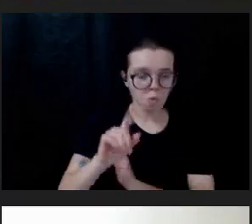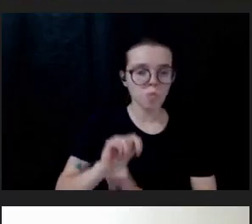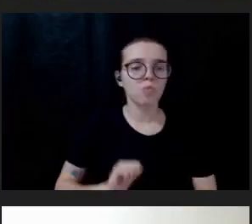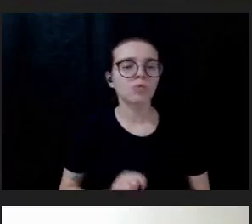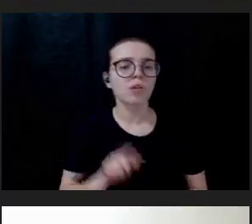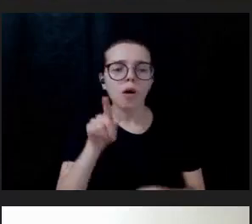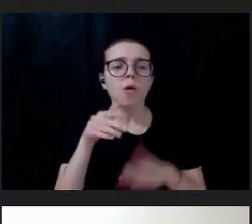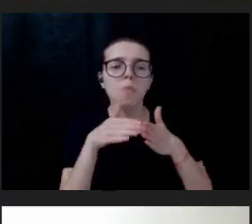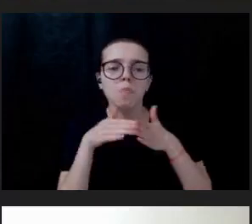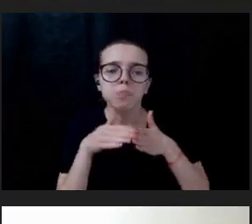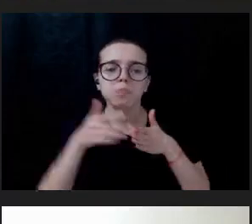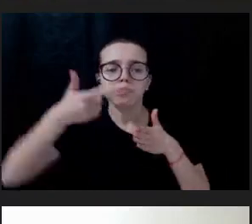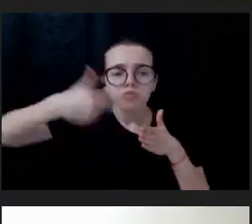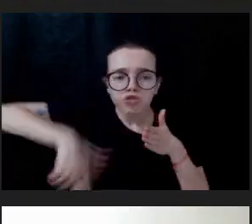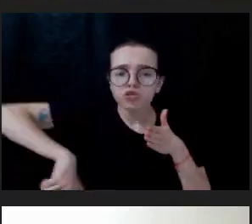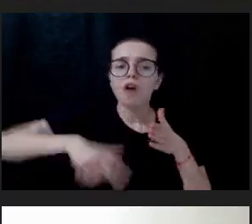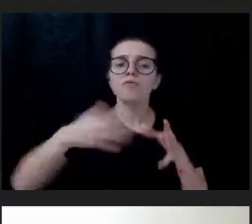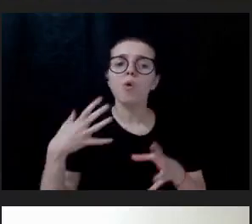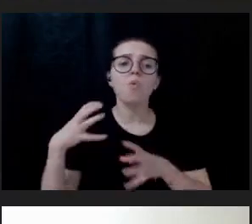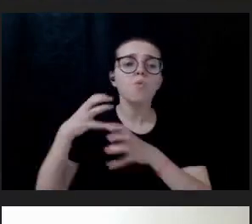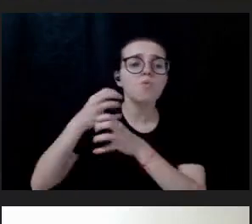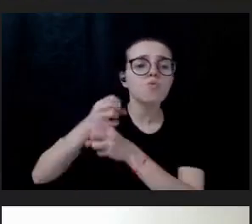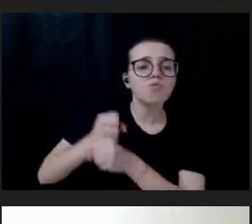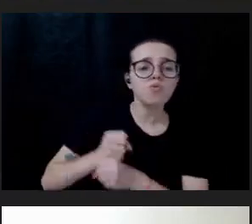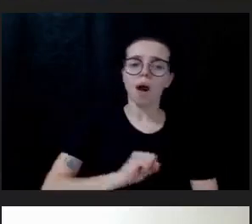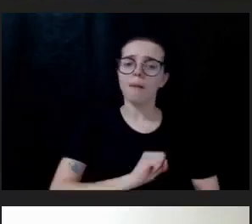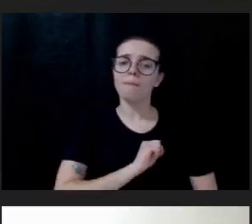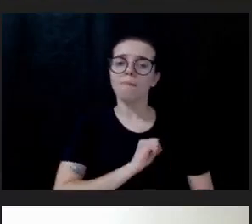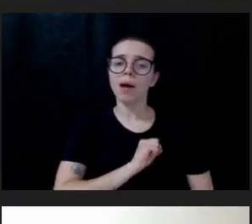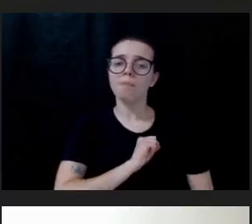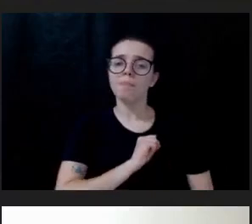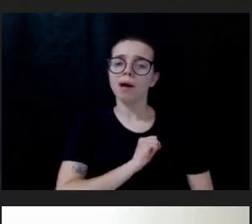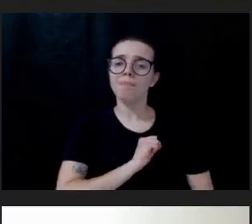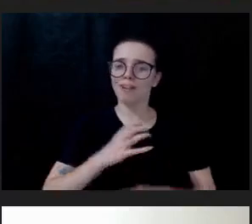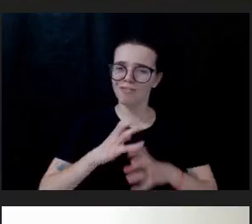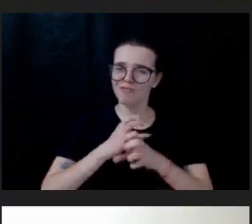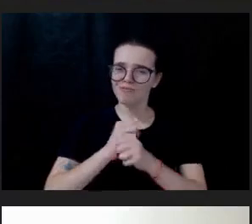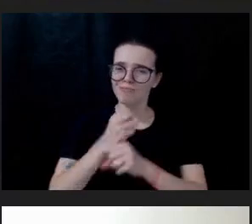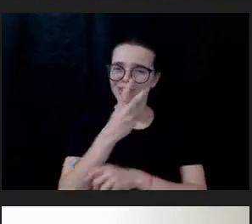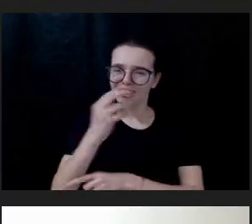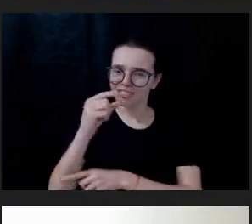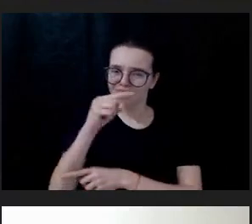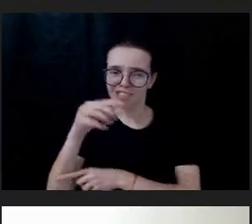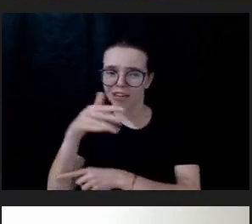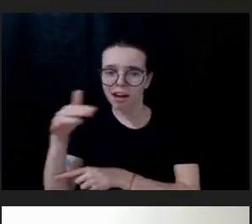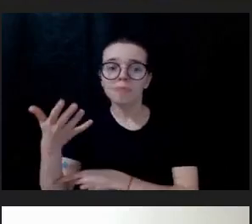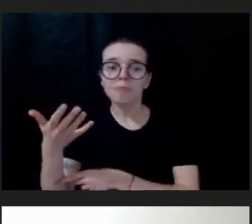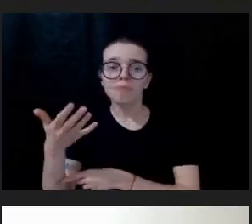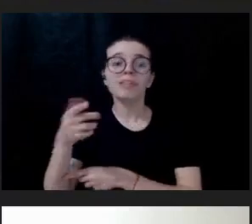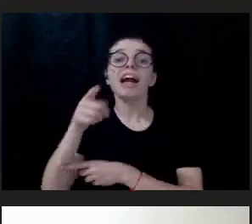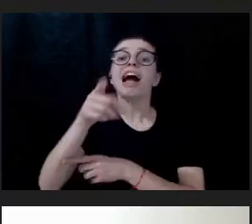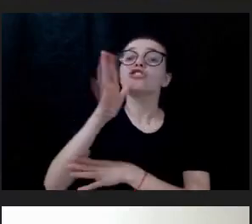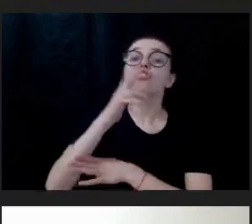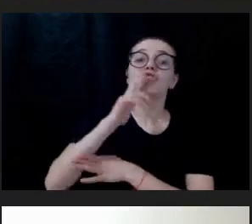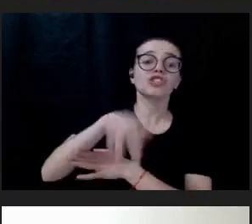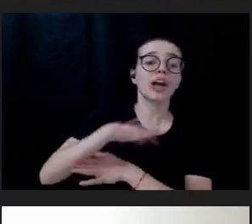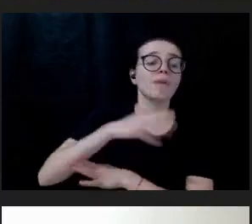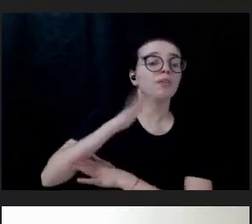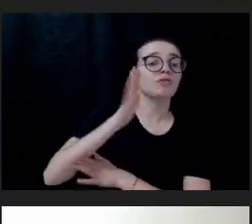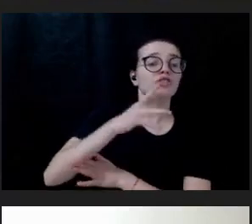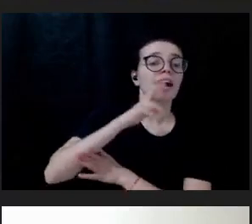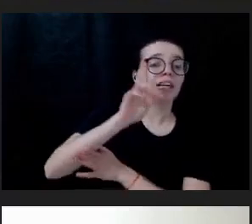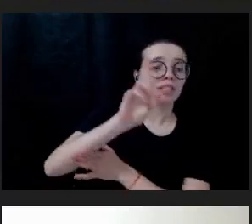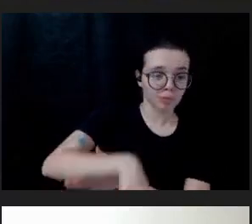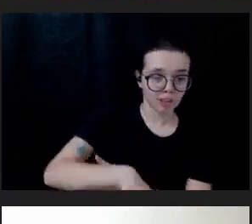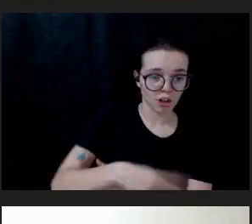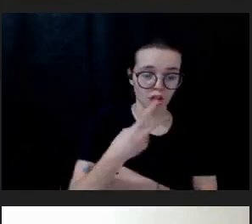poderia repetir como calcular os batimentos máximos? eu coloquei já a resposta aí no chat, né? 220 menos